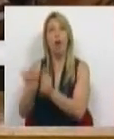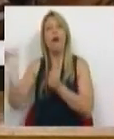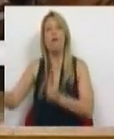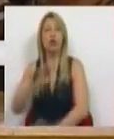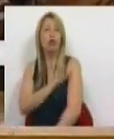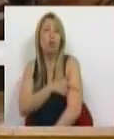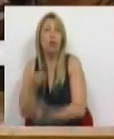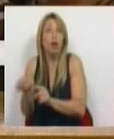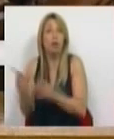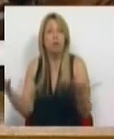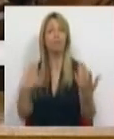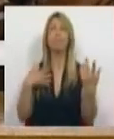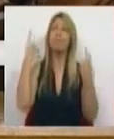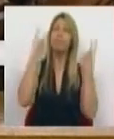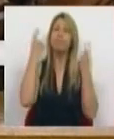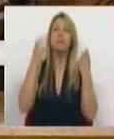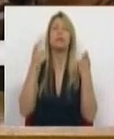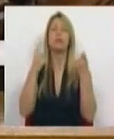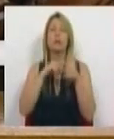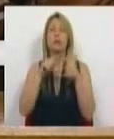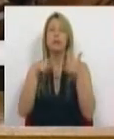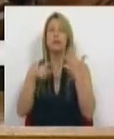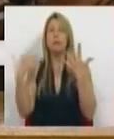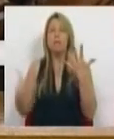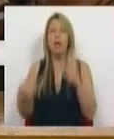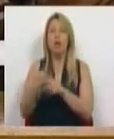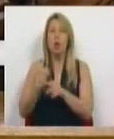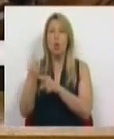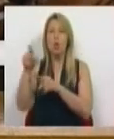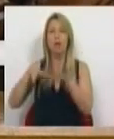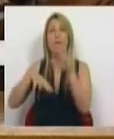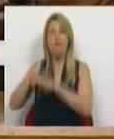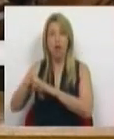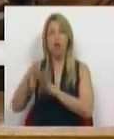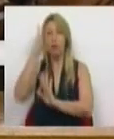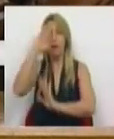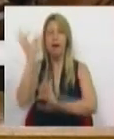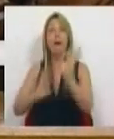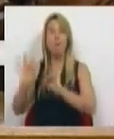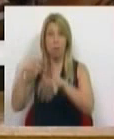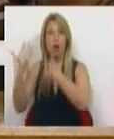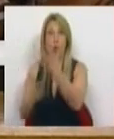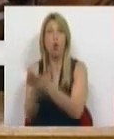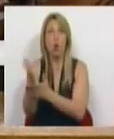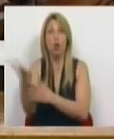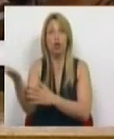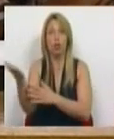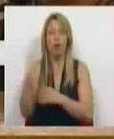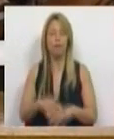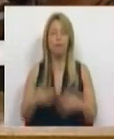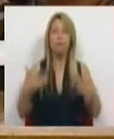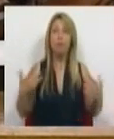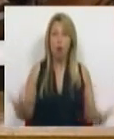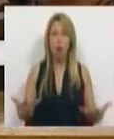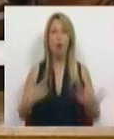Nesse exercício, identificámos um conjunto de malfeitorias que aqueles dois partidos se preparavam para perpetuar. Agora que chegamos ao